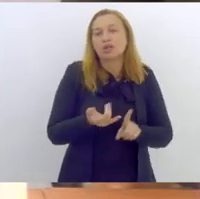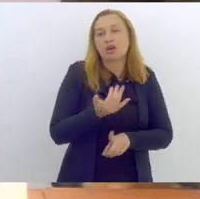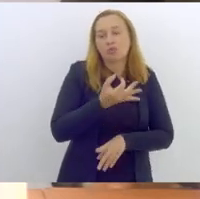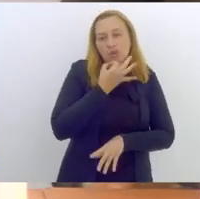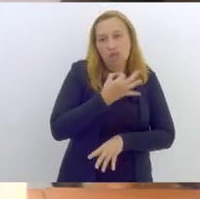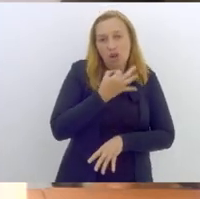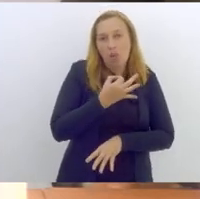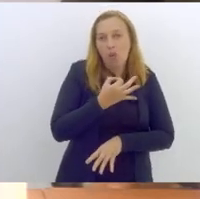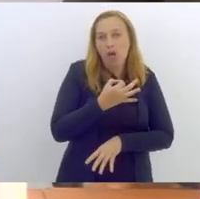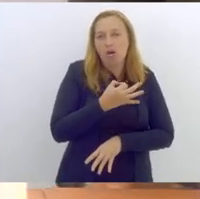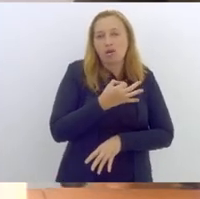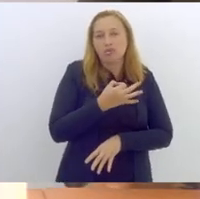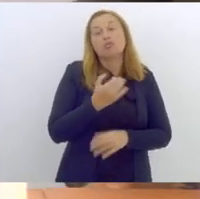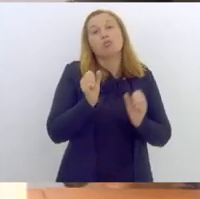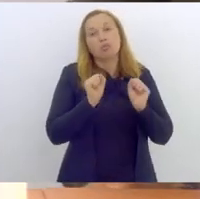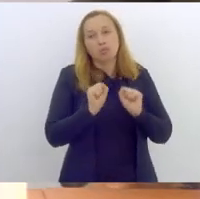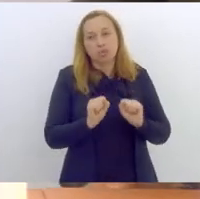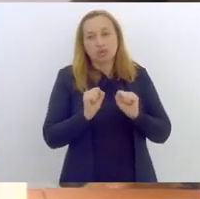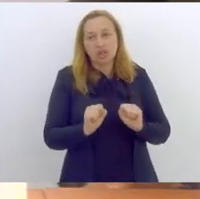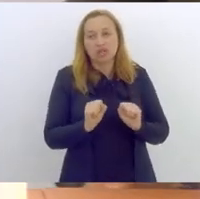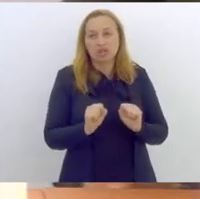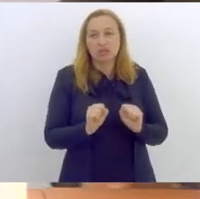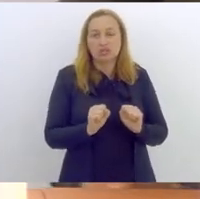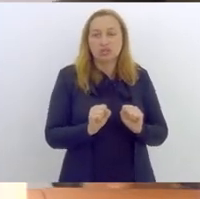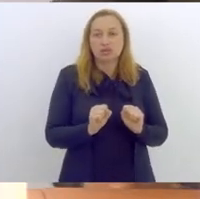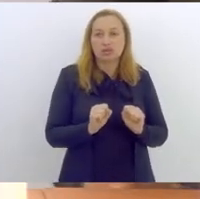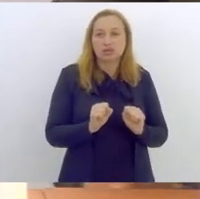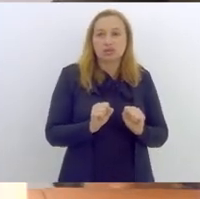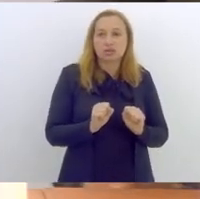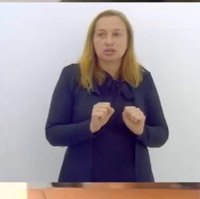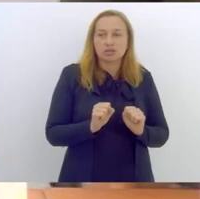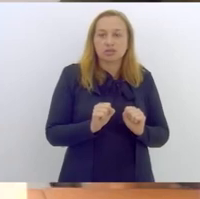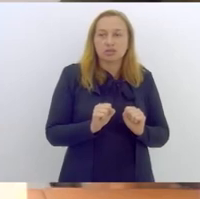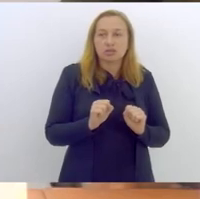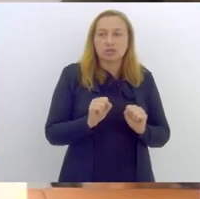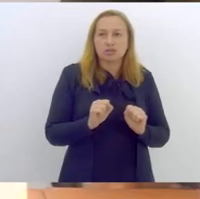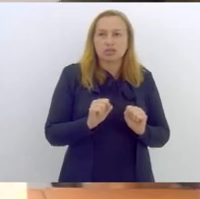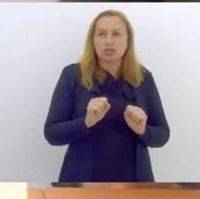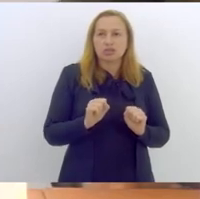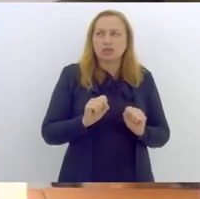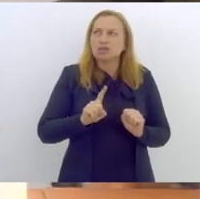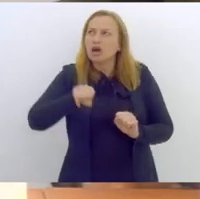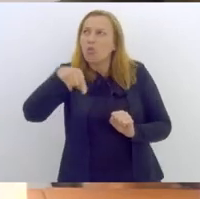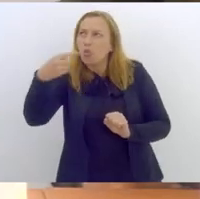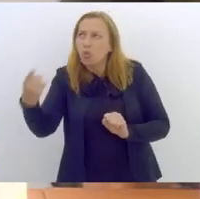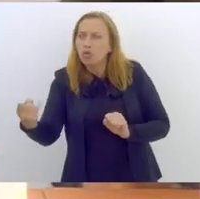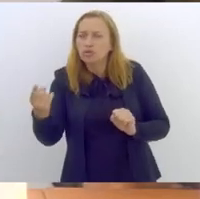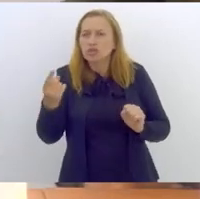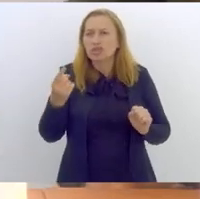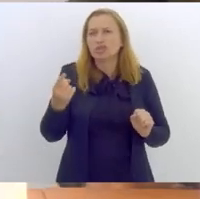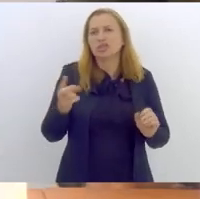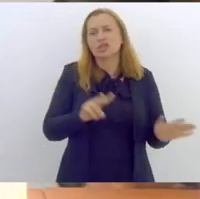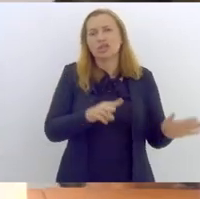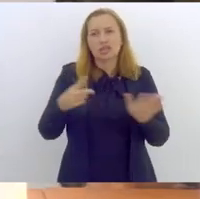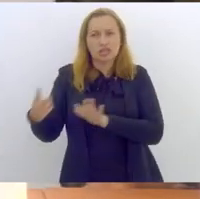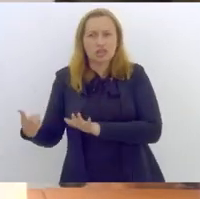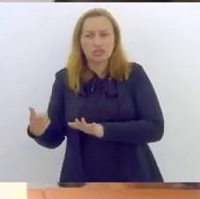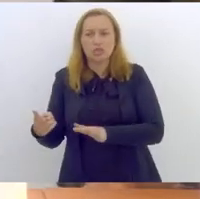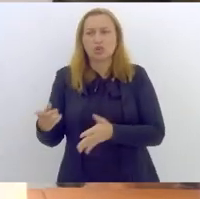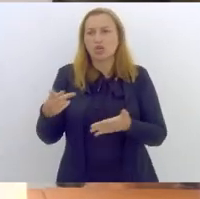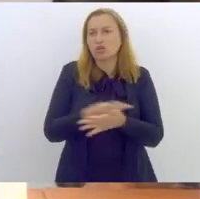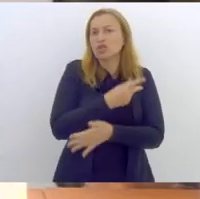sugestão é que a gente pudesse fazer talvez na semana que vem né A exemplo do que aconteceu aqui